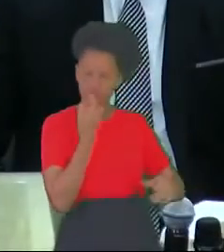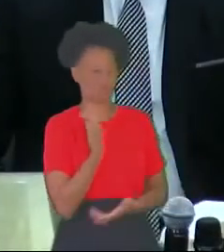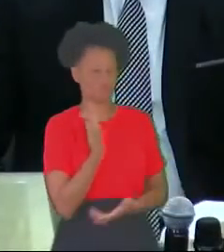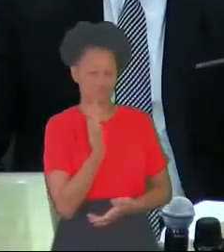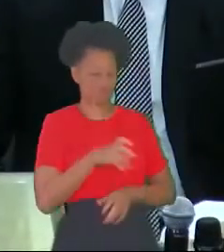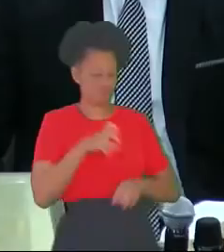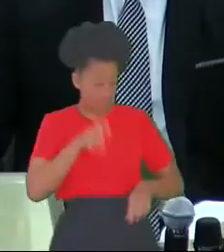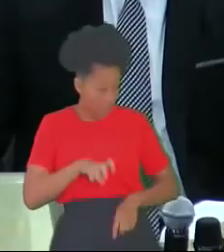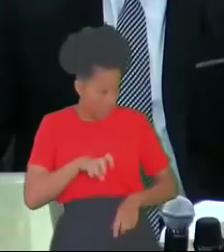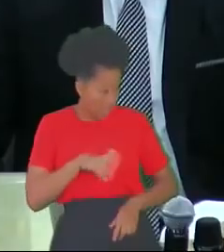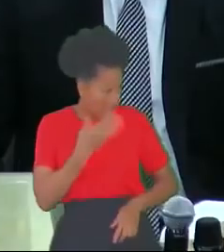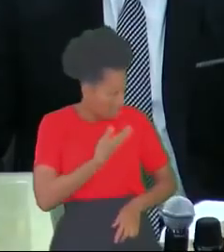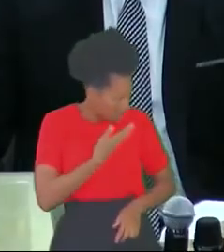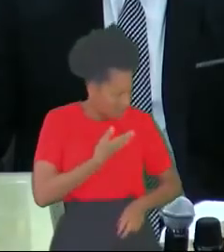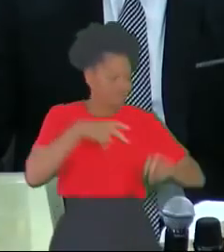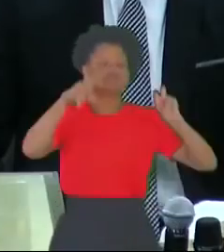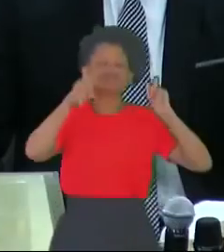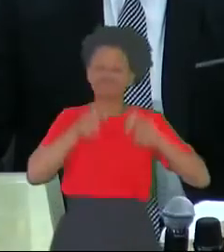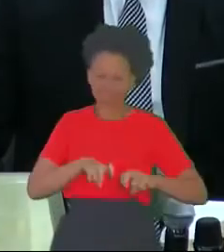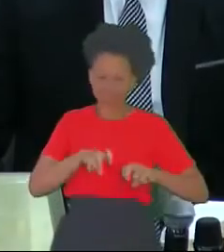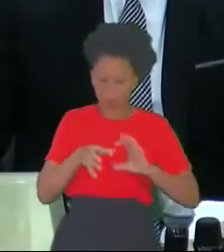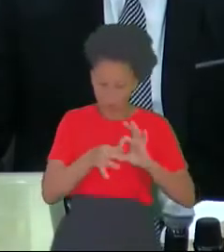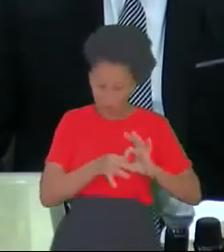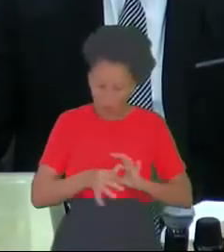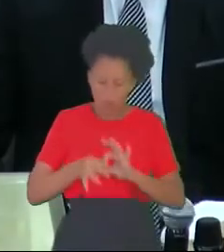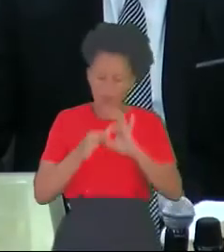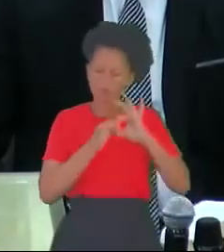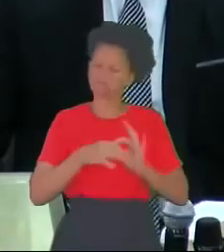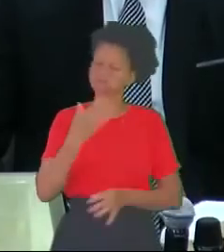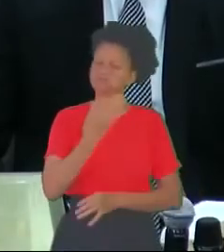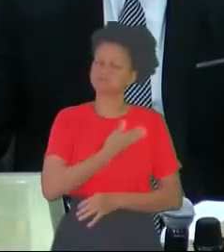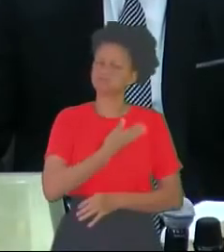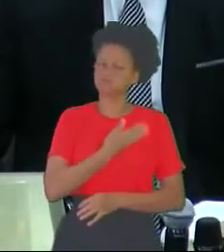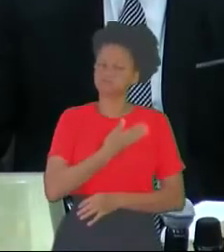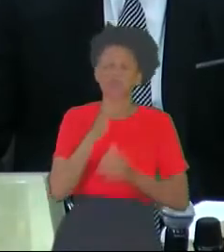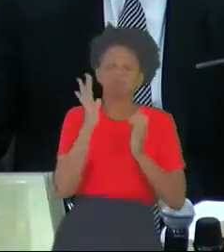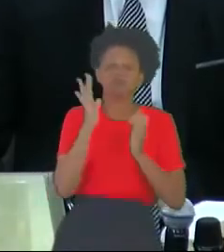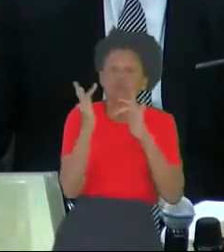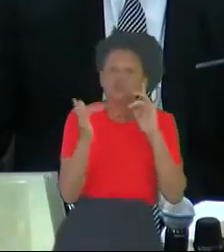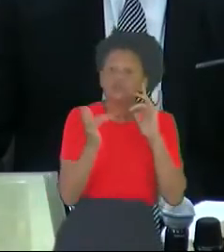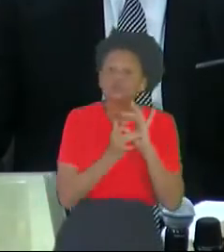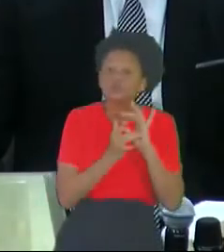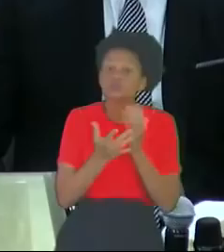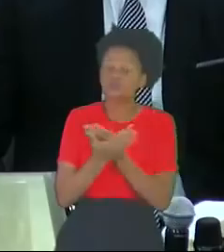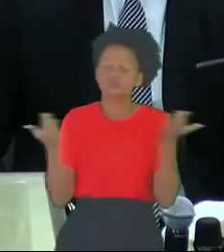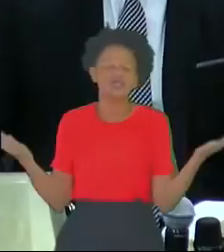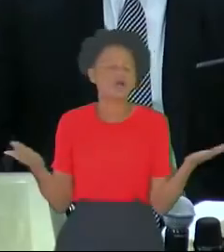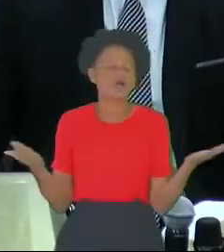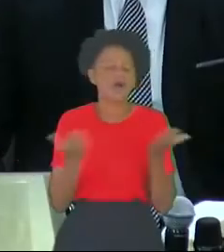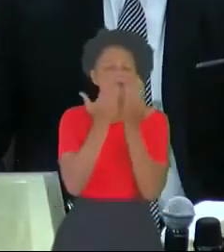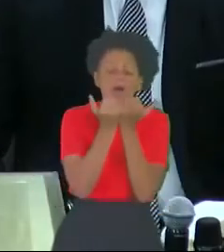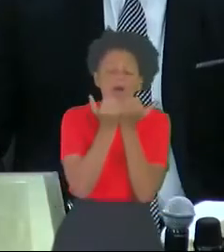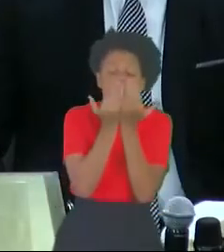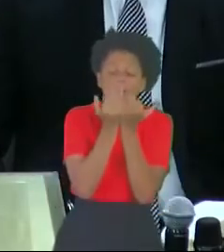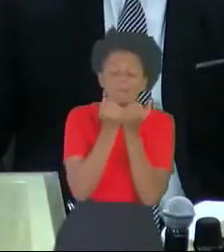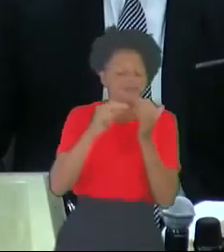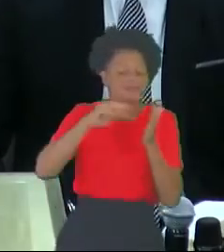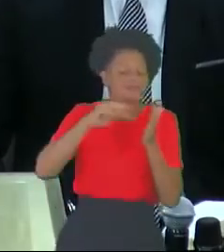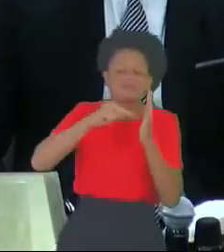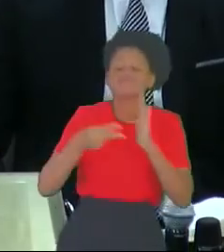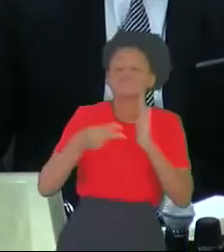se houver o quê, irmãos? Comunhão, se houver amizade. Então, Jesus, ele comer conosco, significa uma